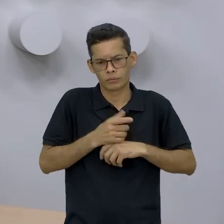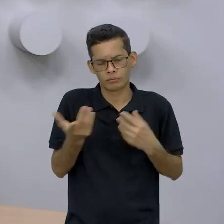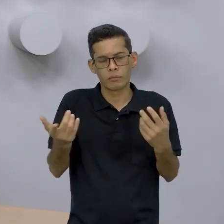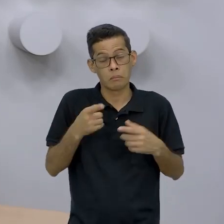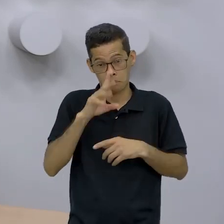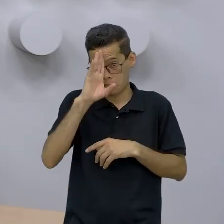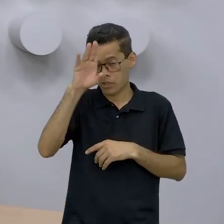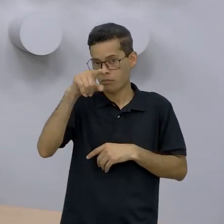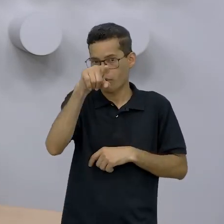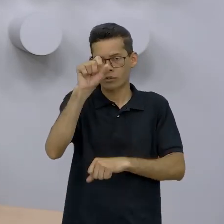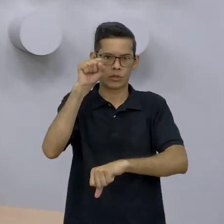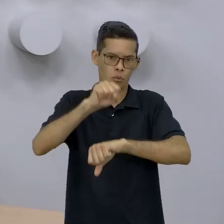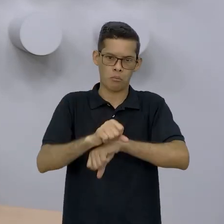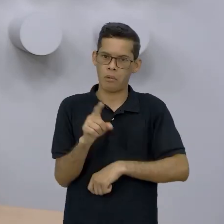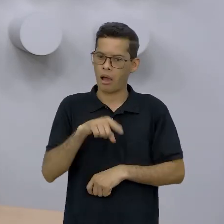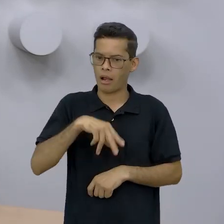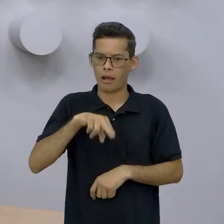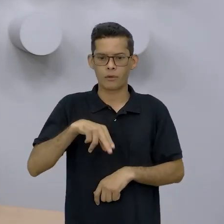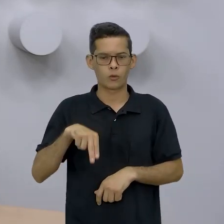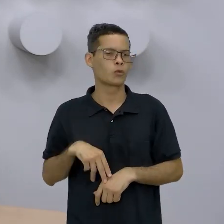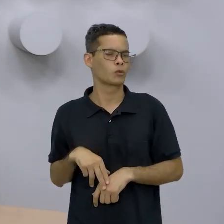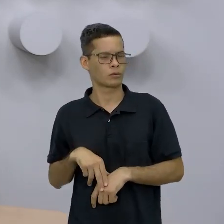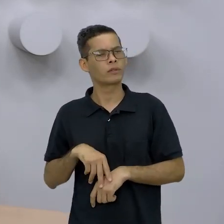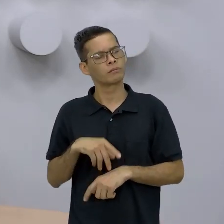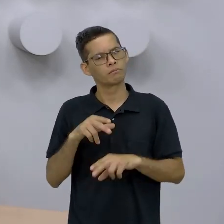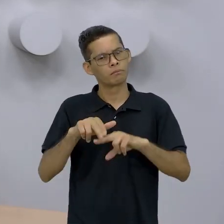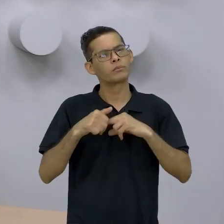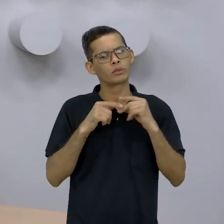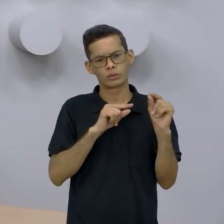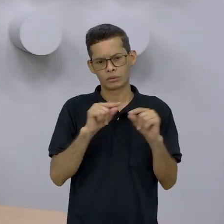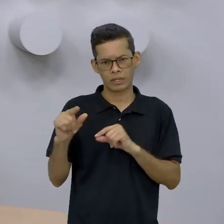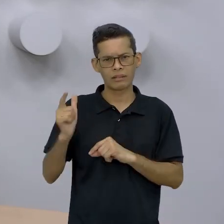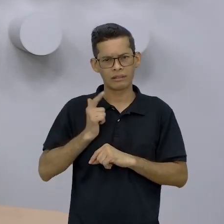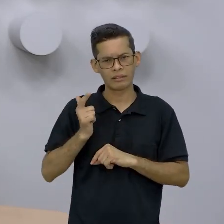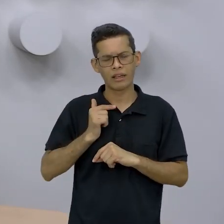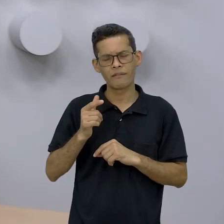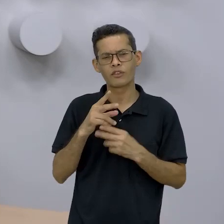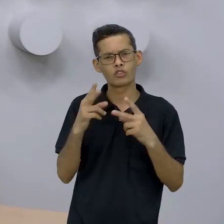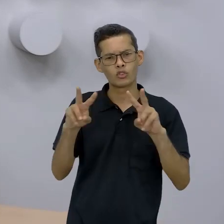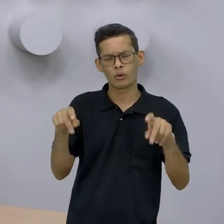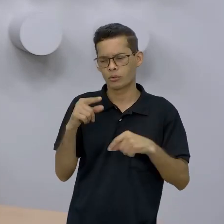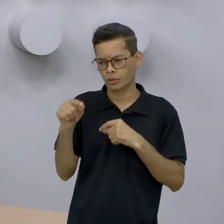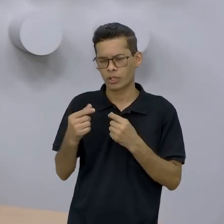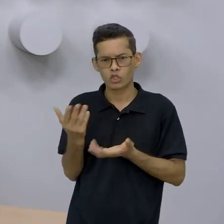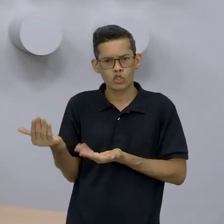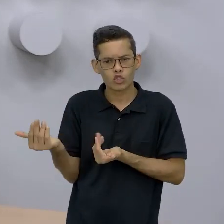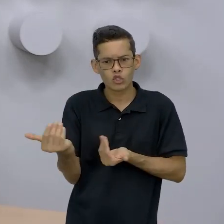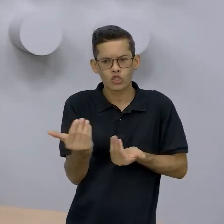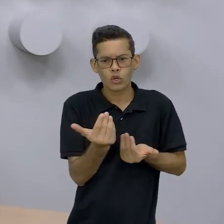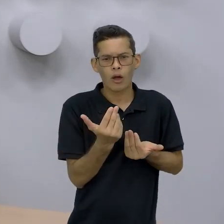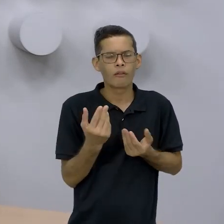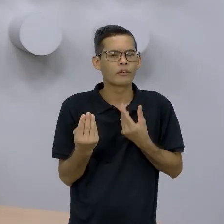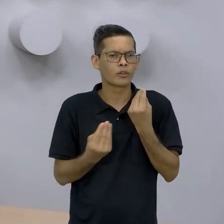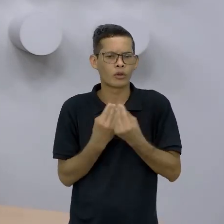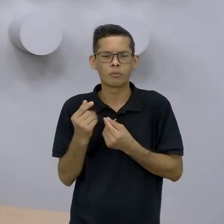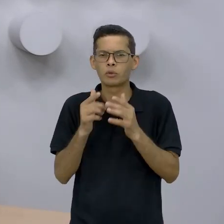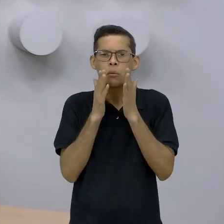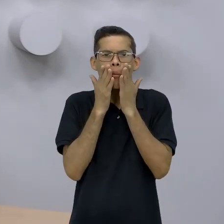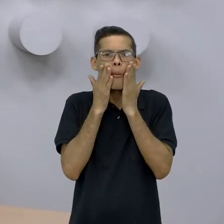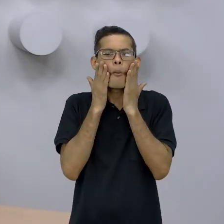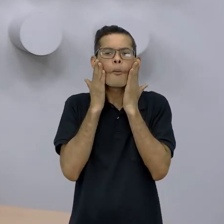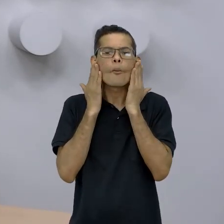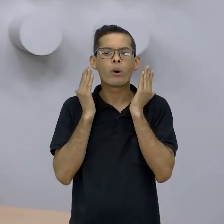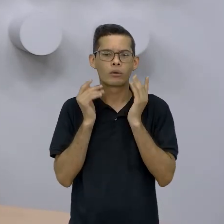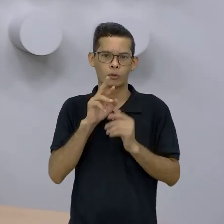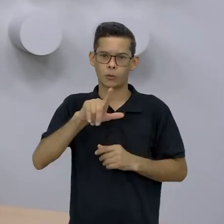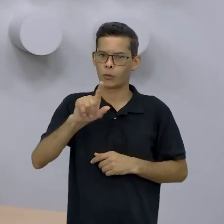parar. Até porque até as noções de envelhecimento mudaram. Hoje, jovem não é se manter com a pele esticada,